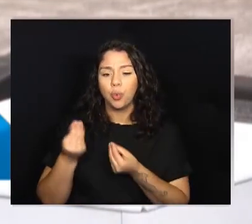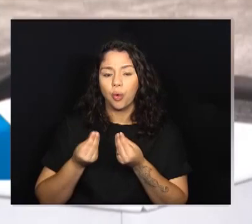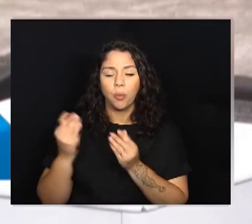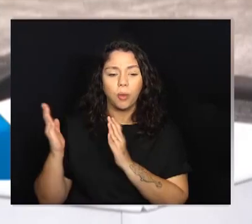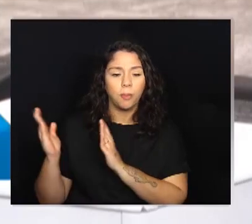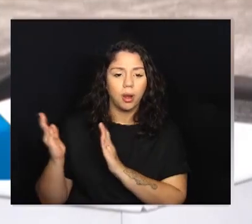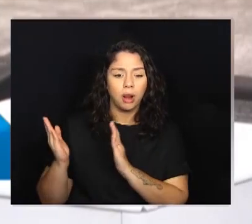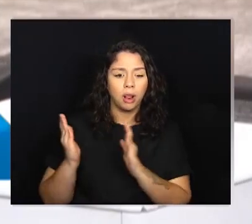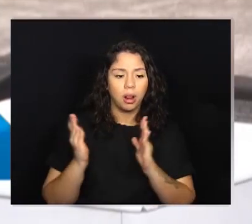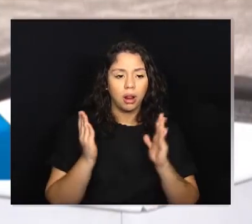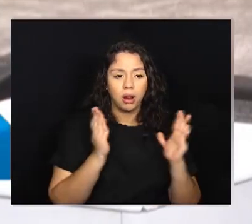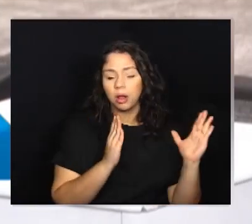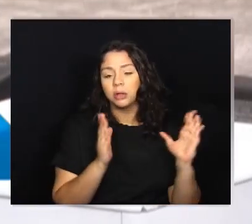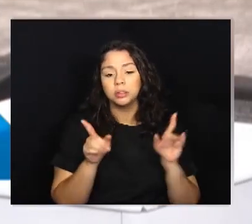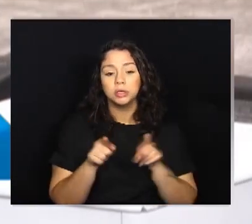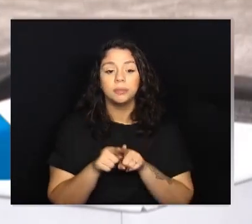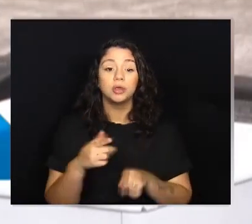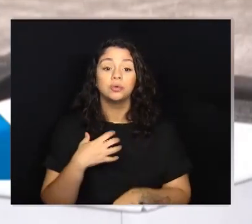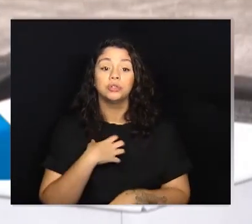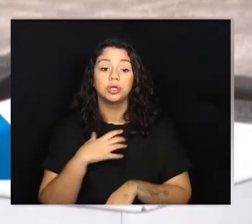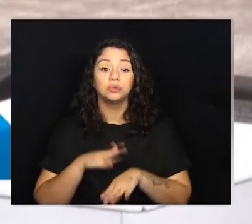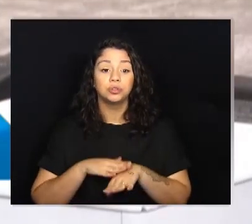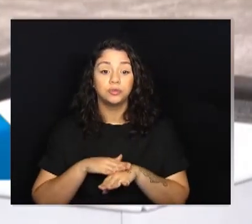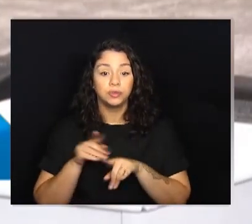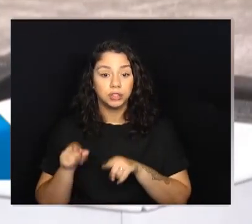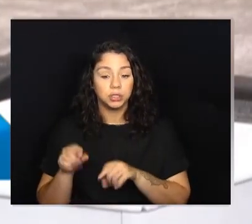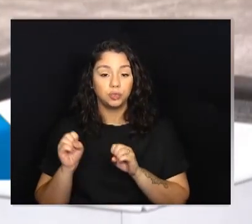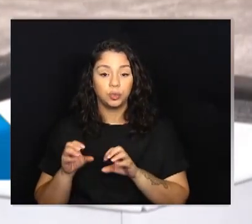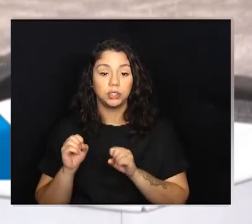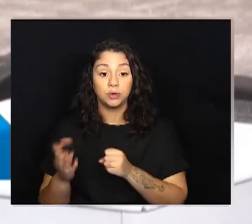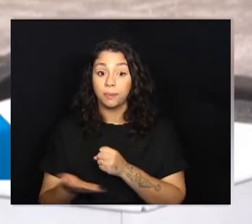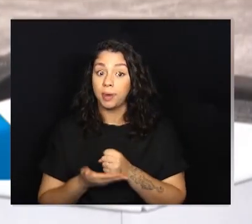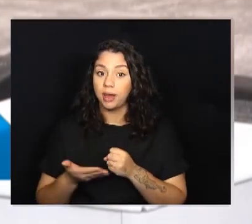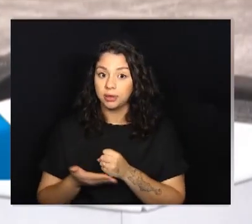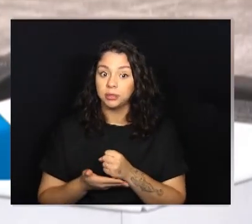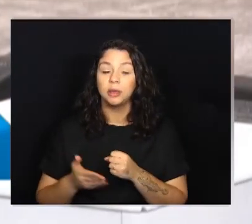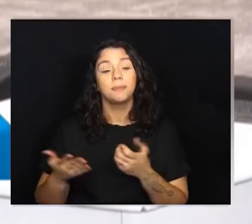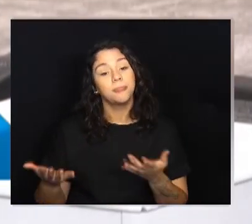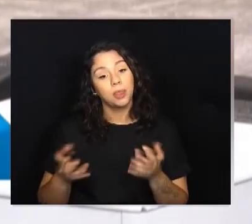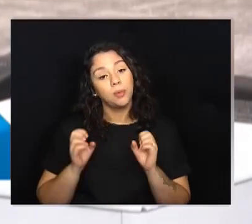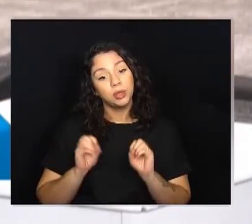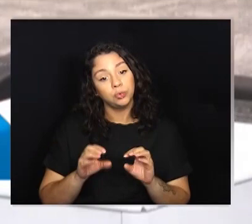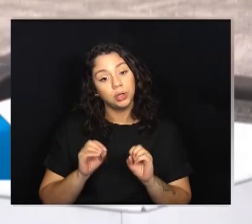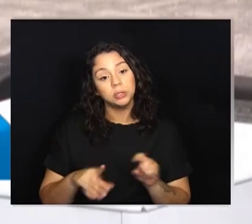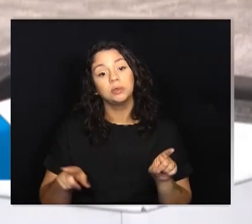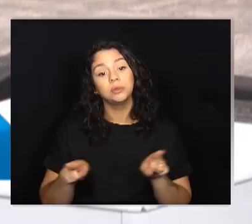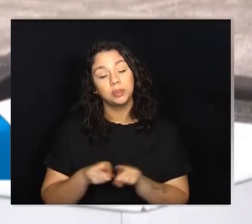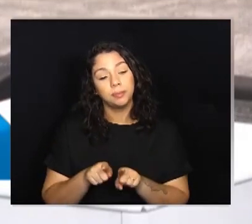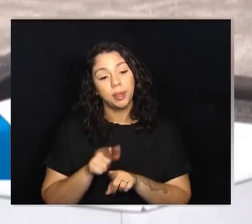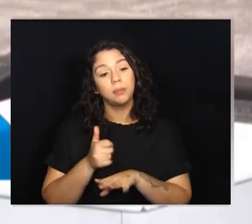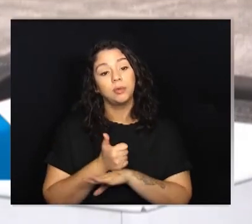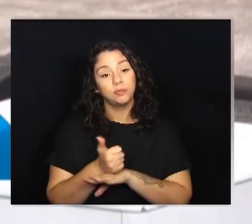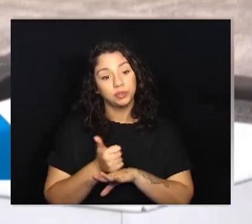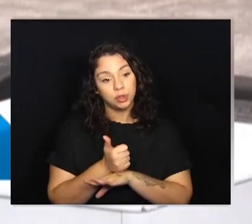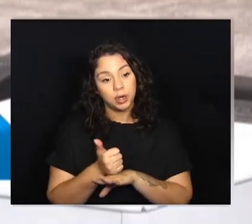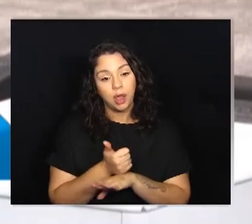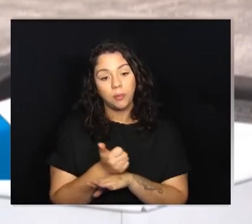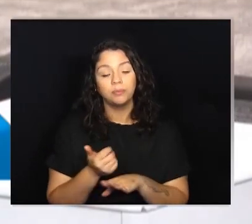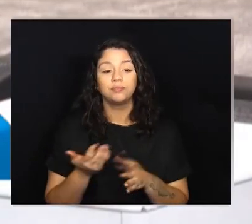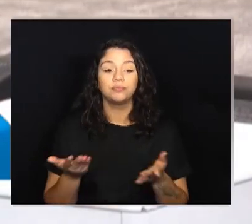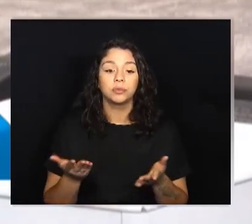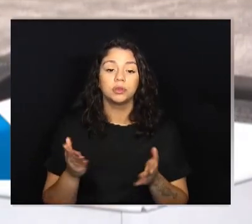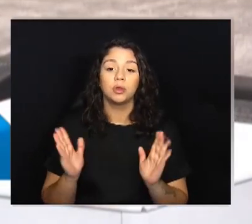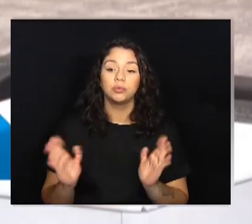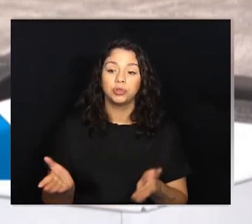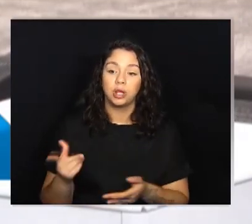as modalidades da educação básica, enfim, e a educação também profissional. E ao